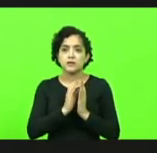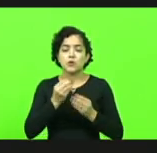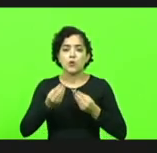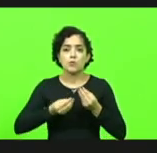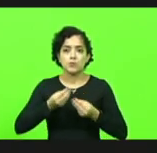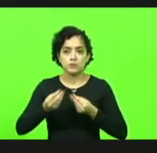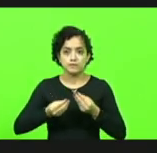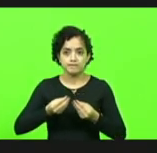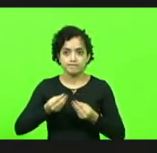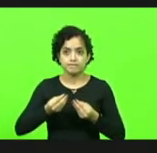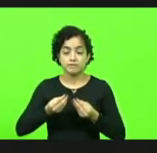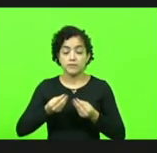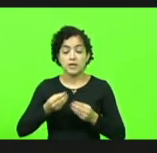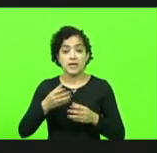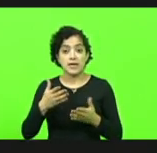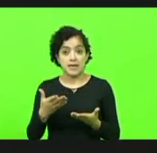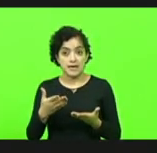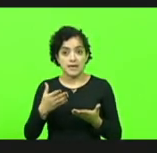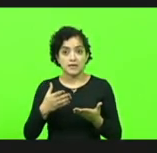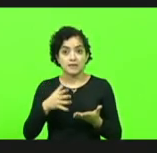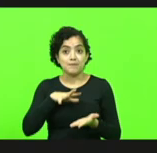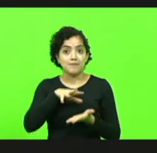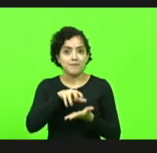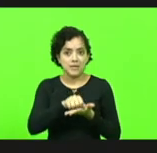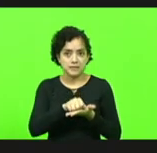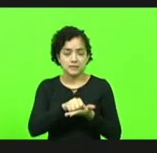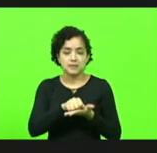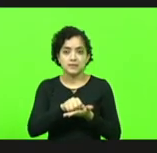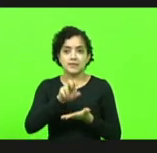temos matriculados